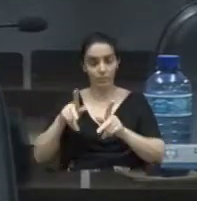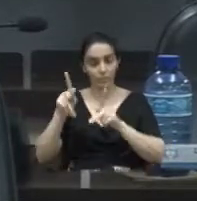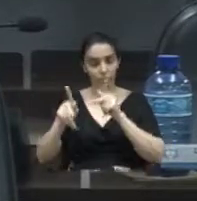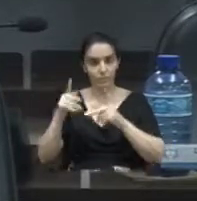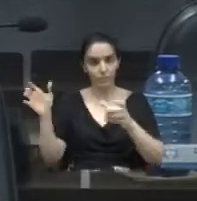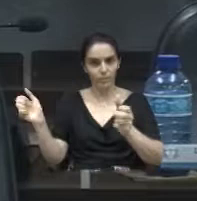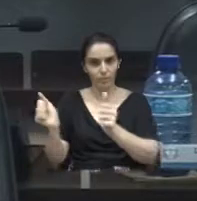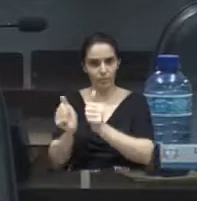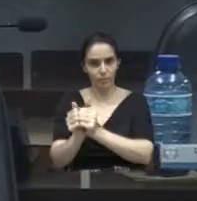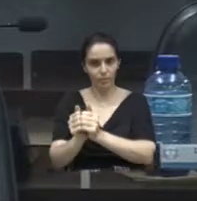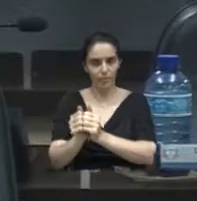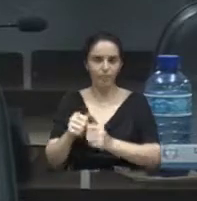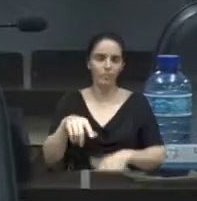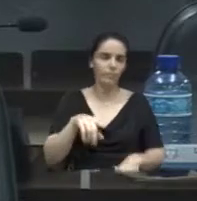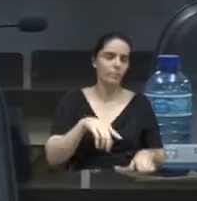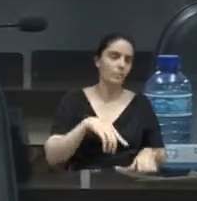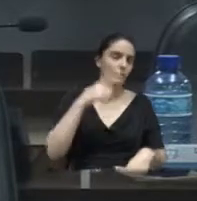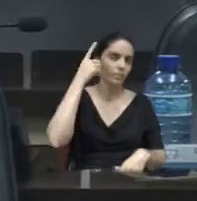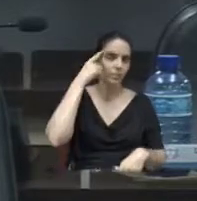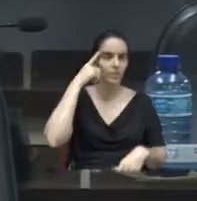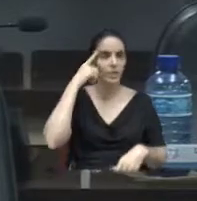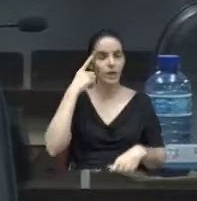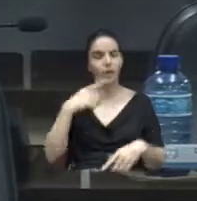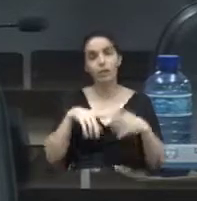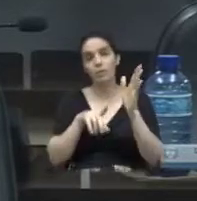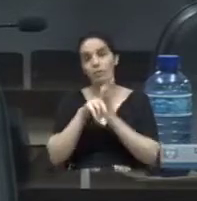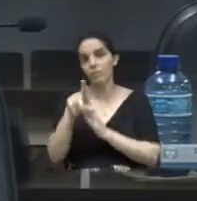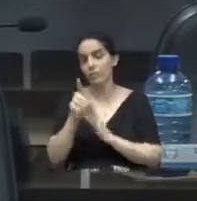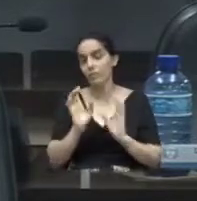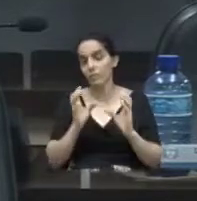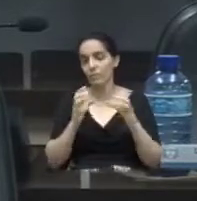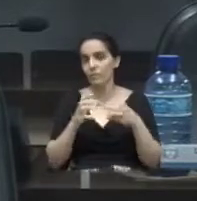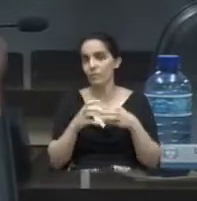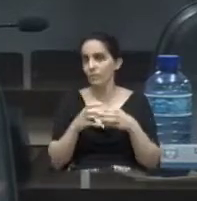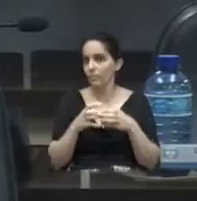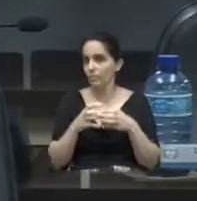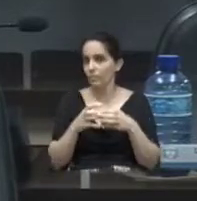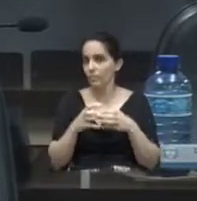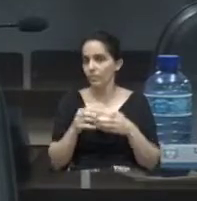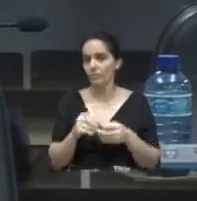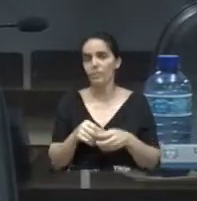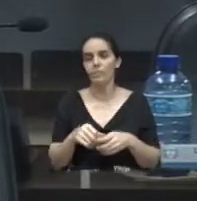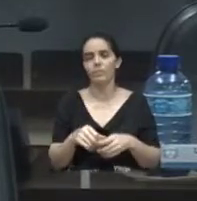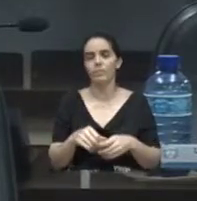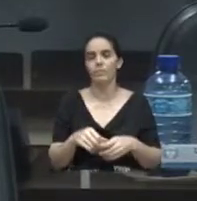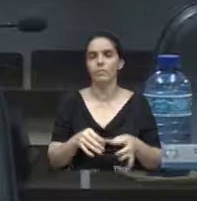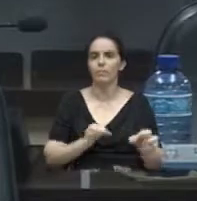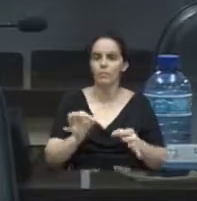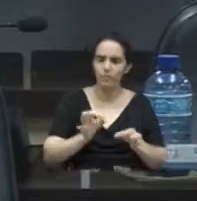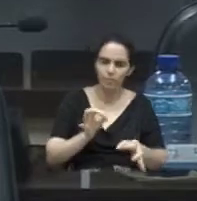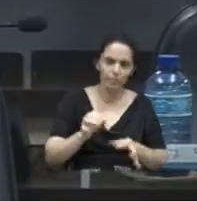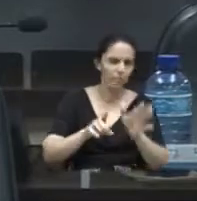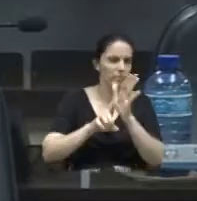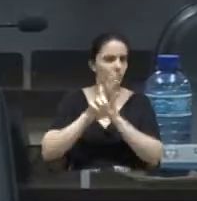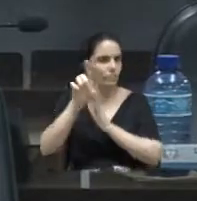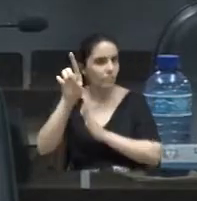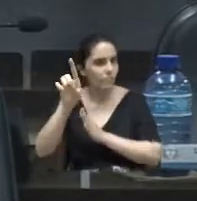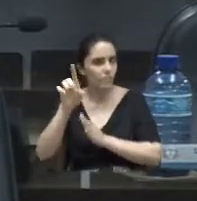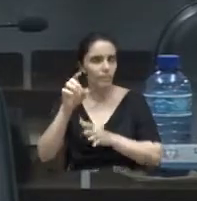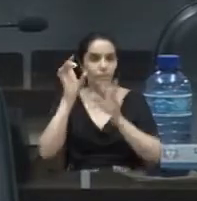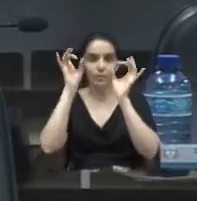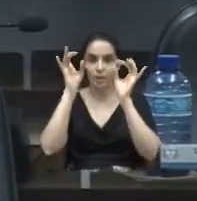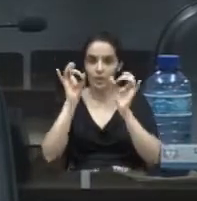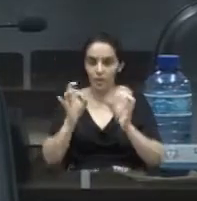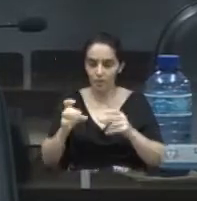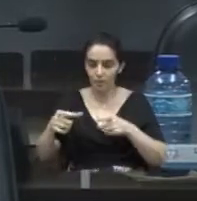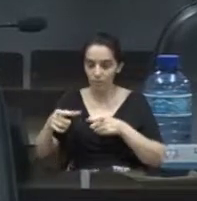com a assessoria, se não poderia ser feito por meio de indicação, para nós não termos que gerar um requerimento específico para um bairro